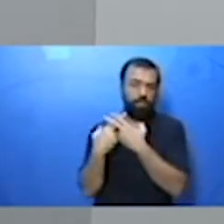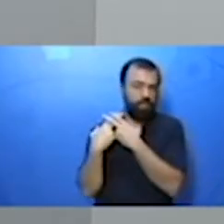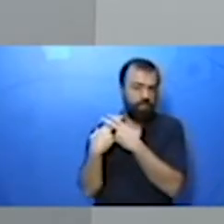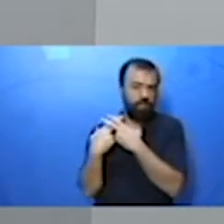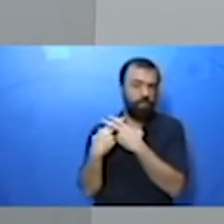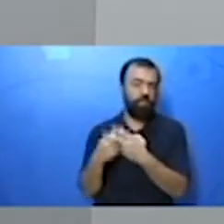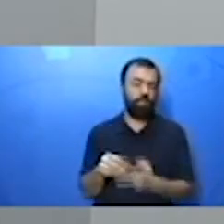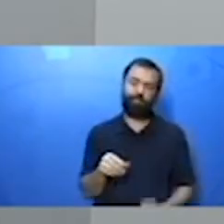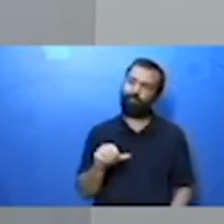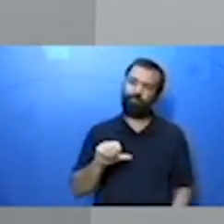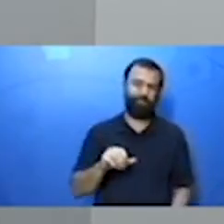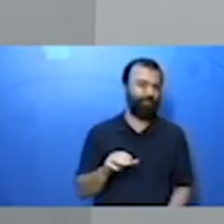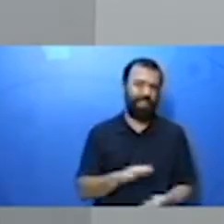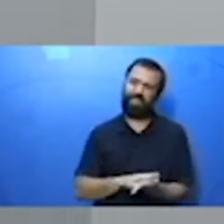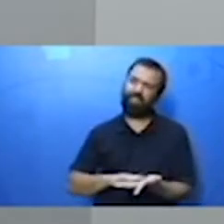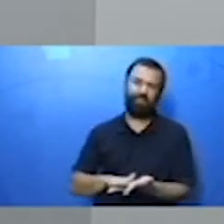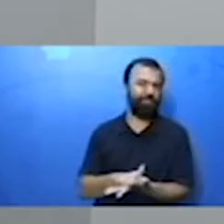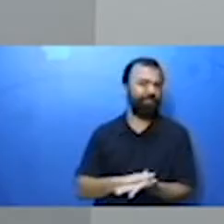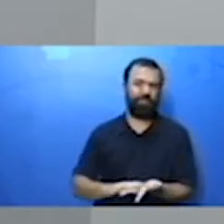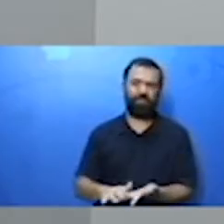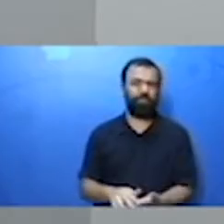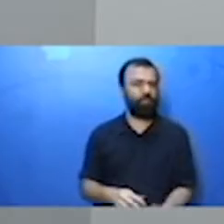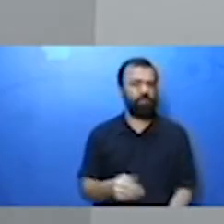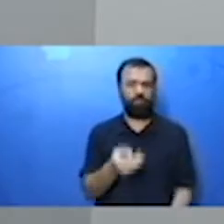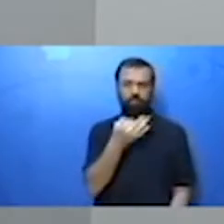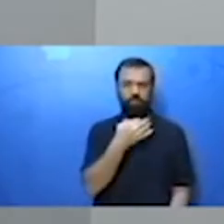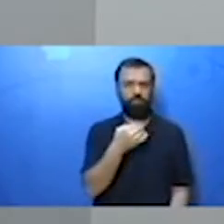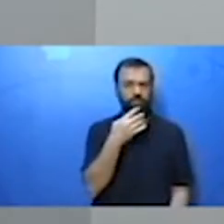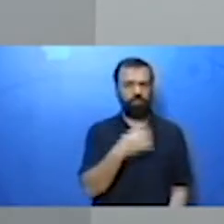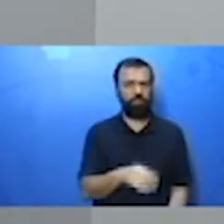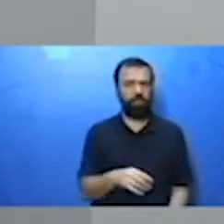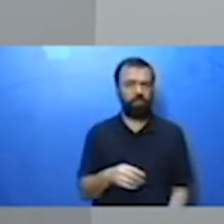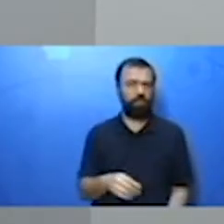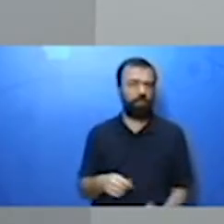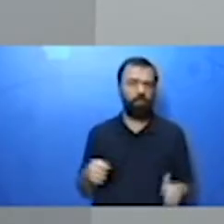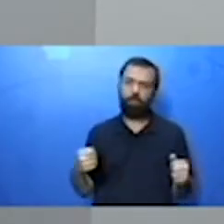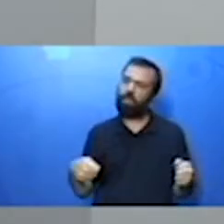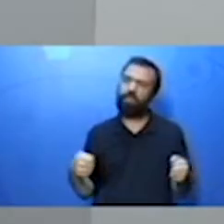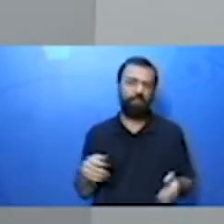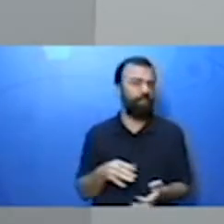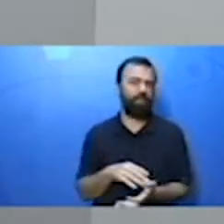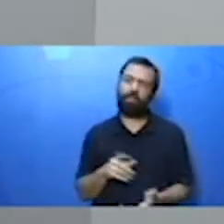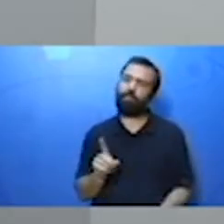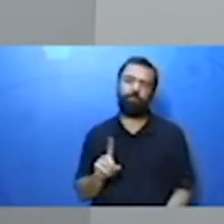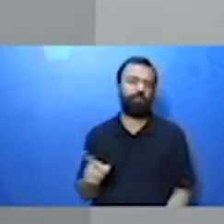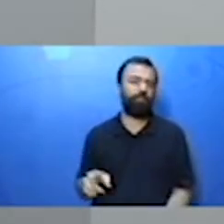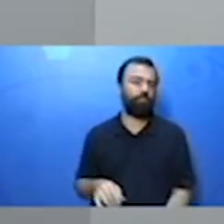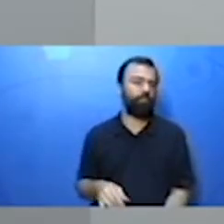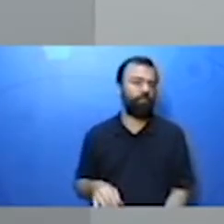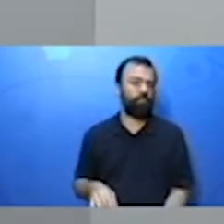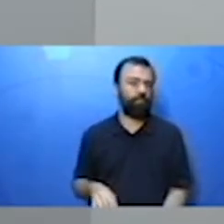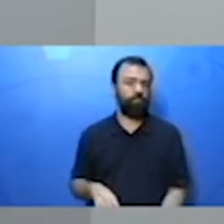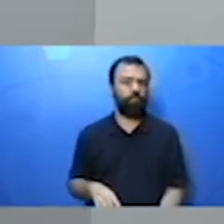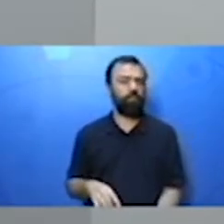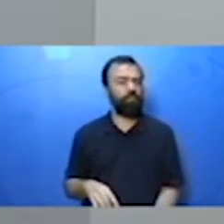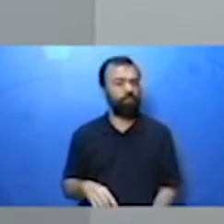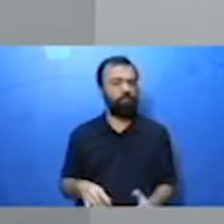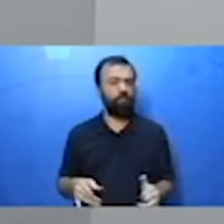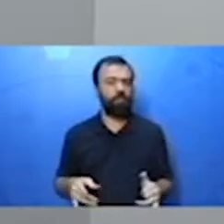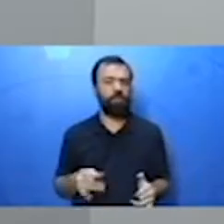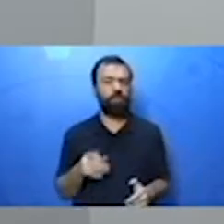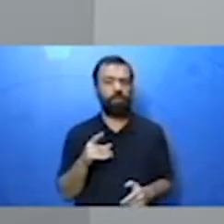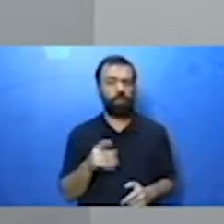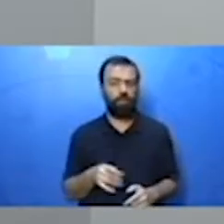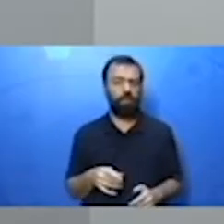tomam remédios sem necessidade e depois isso acarreta doenças, levando a internações e até